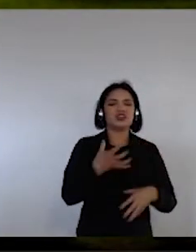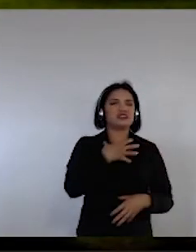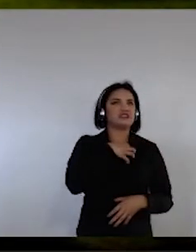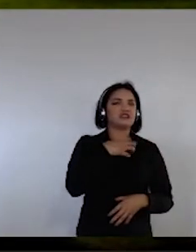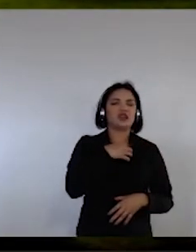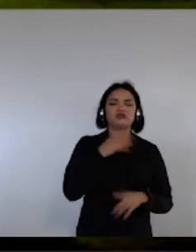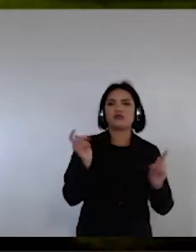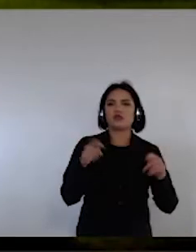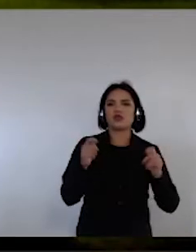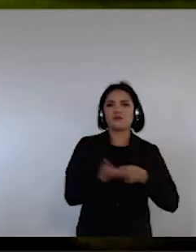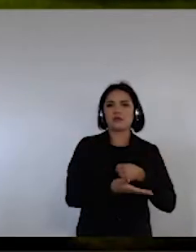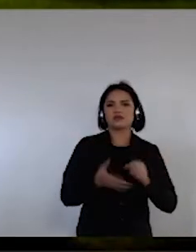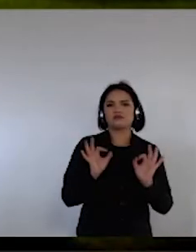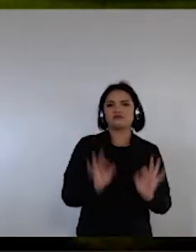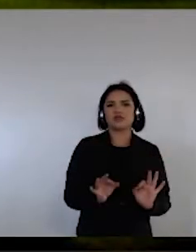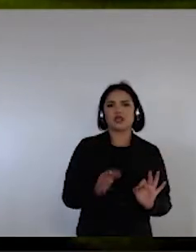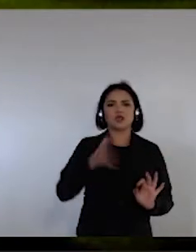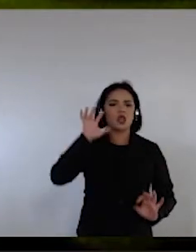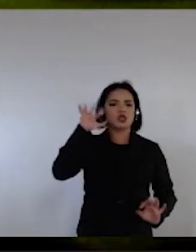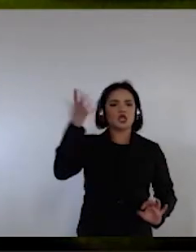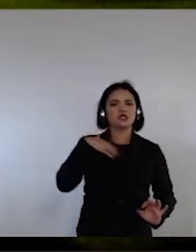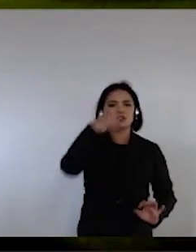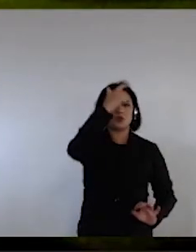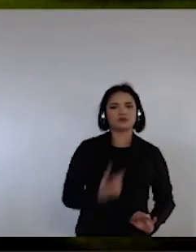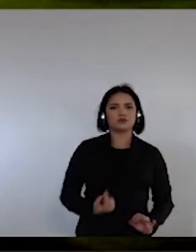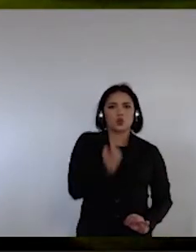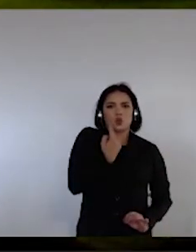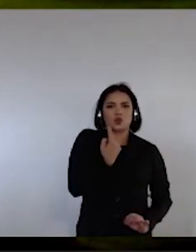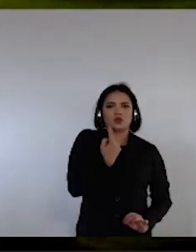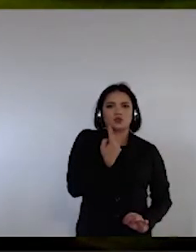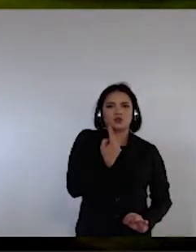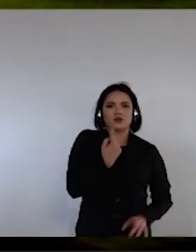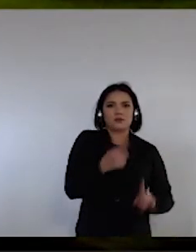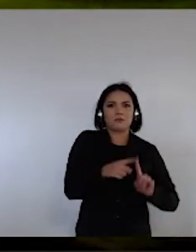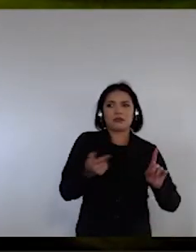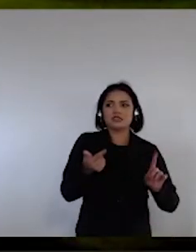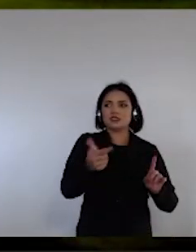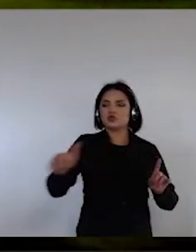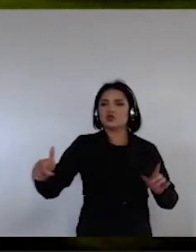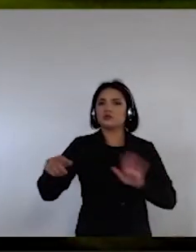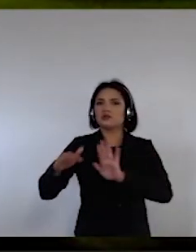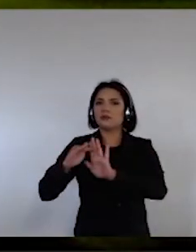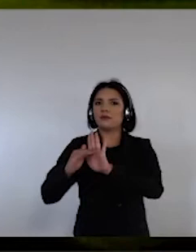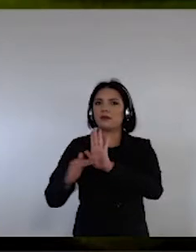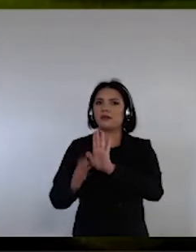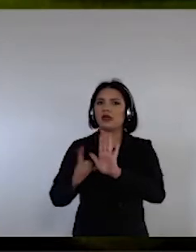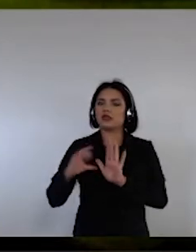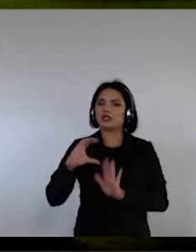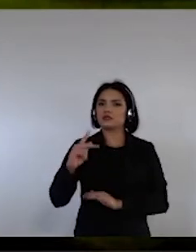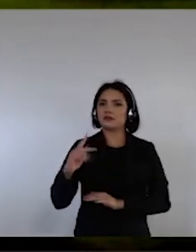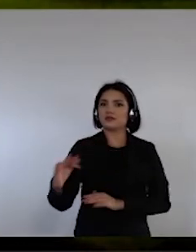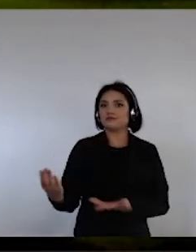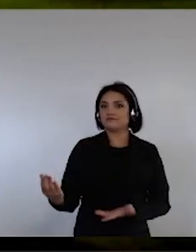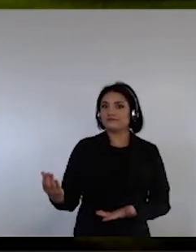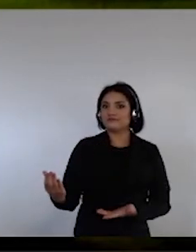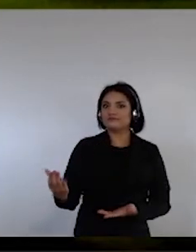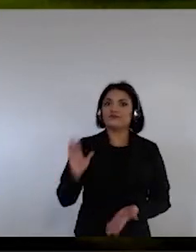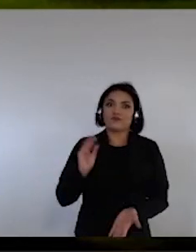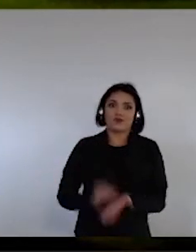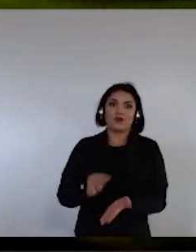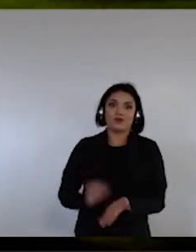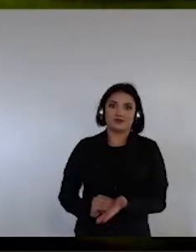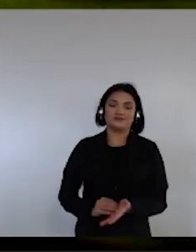Olha, eu acho que isso é um tema absolutamente relevante e deve